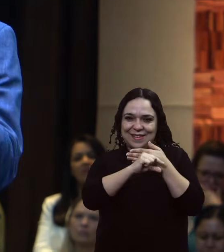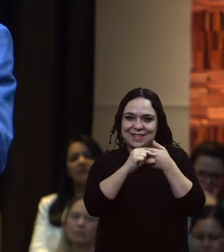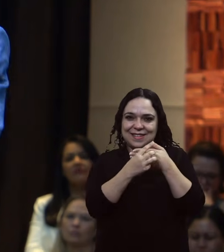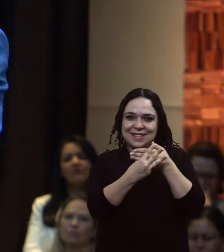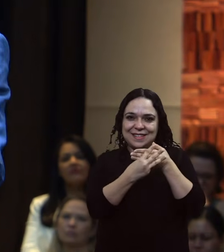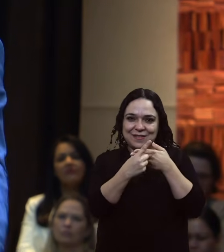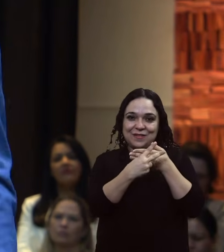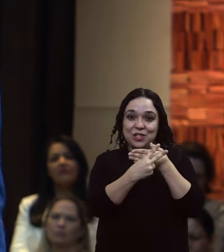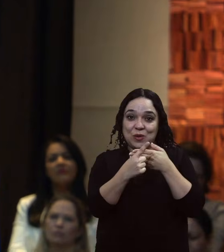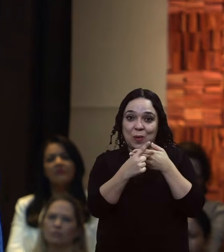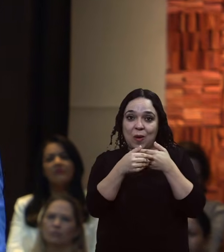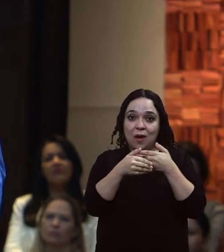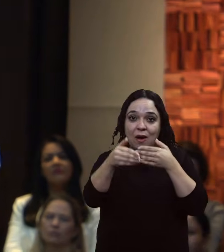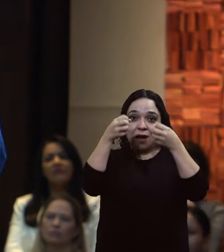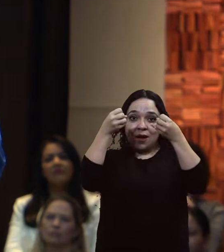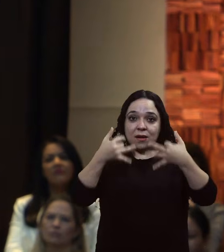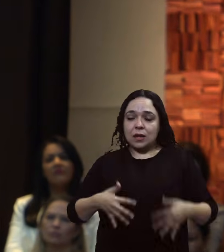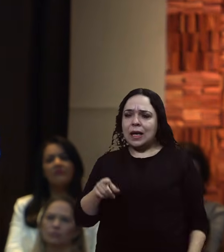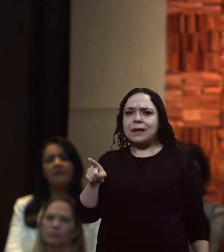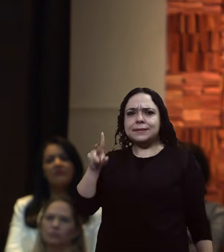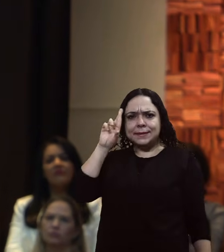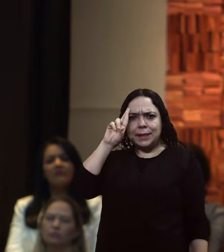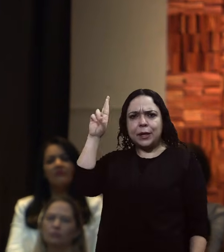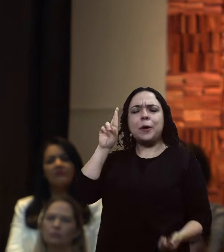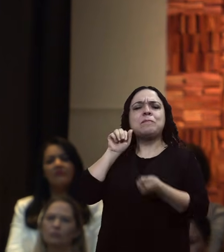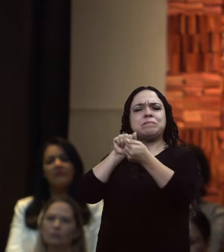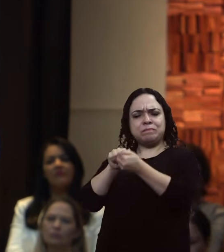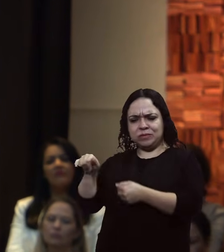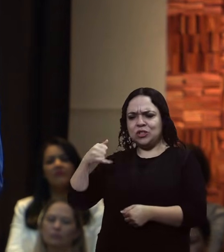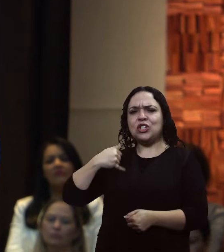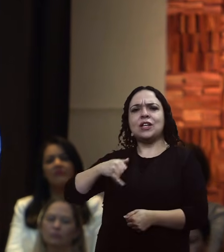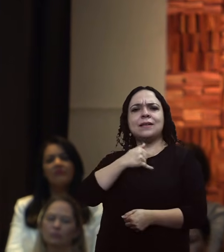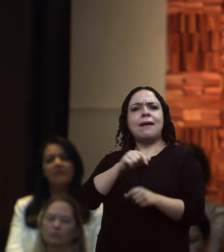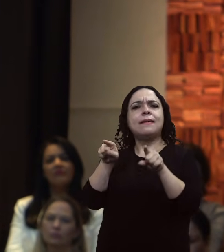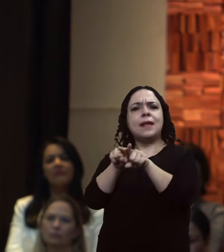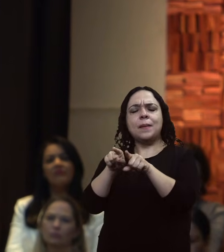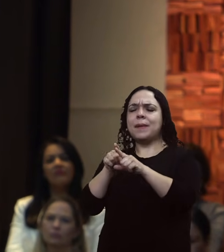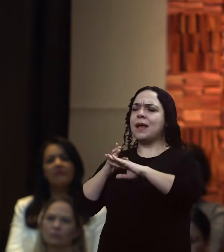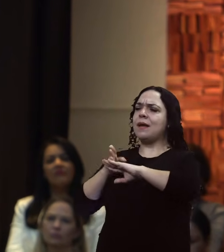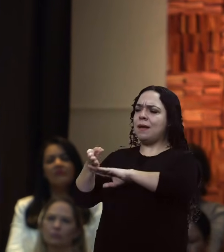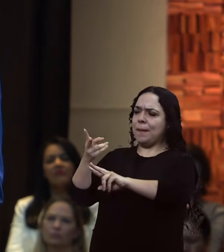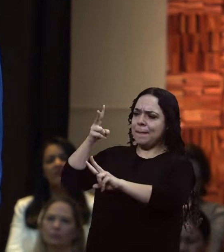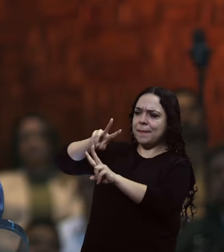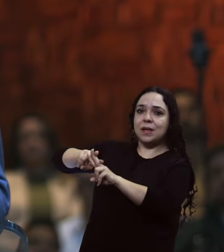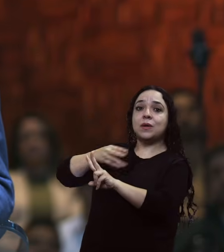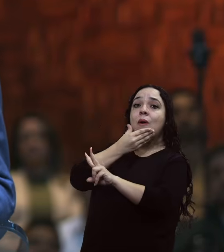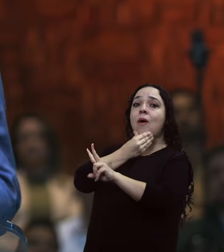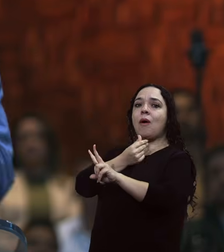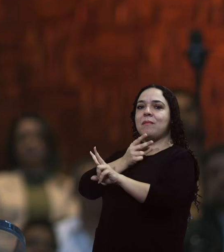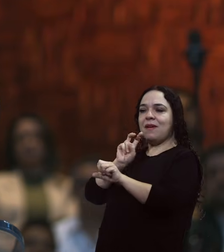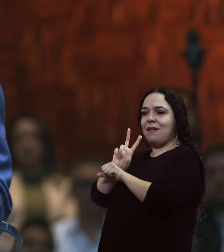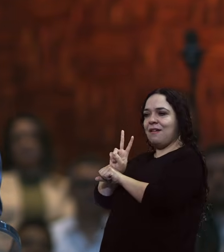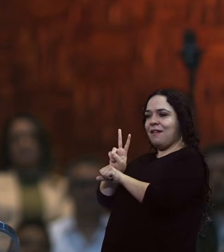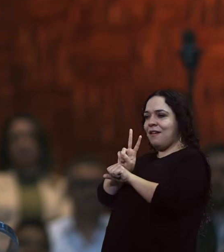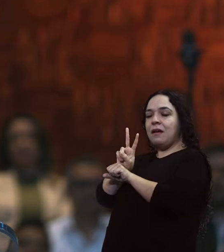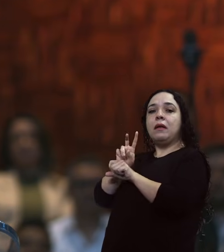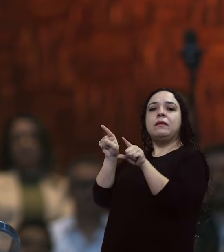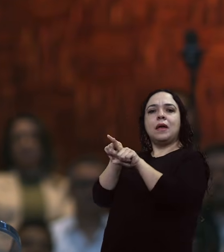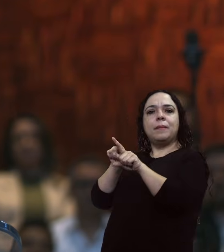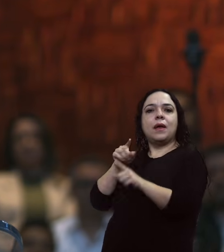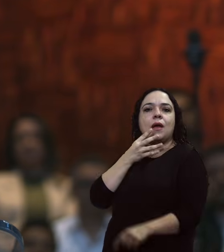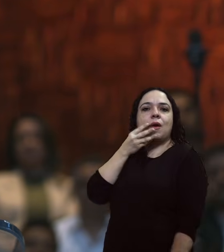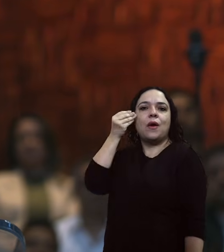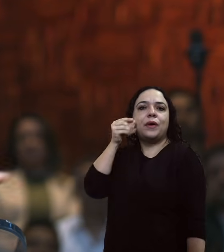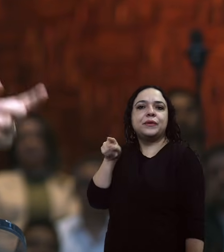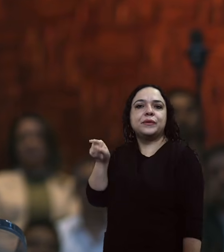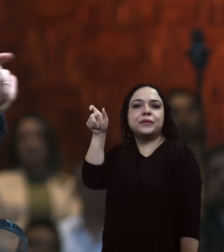ele e o abençoou, de modo que ele conquistou a simpatia do carcereiro. E se você continuar lendo a história,